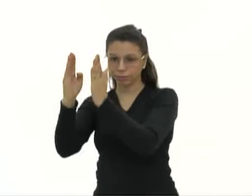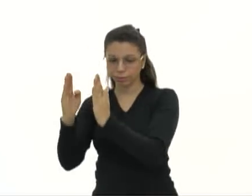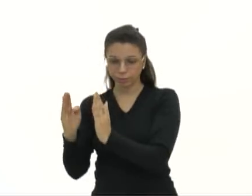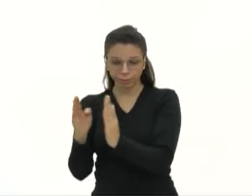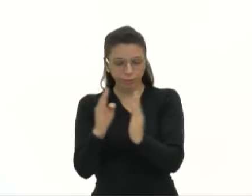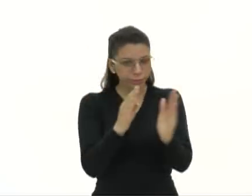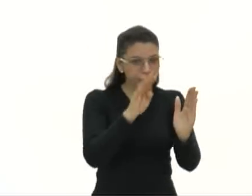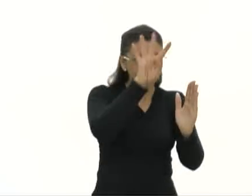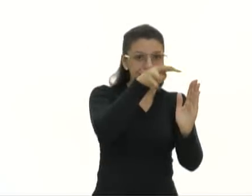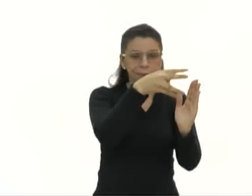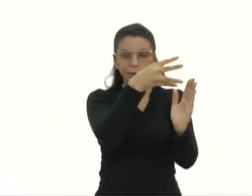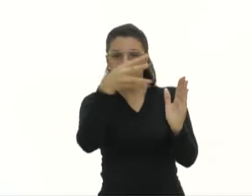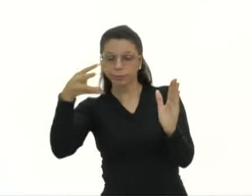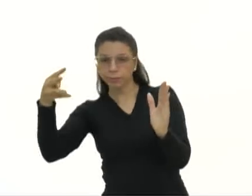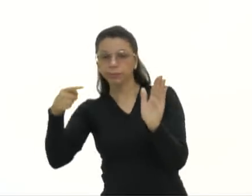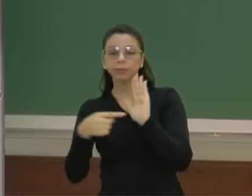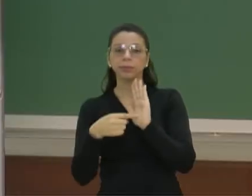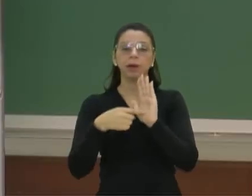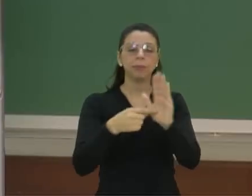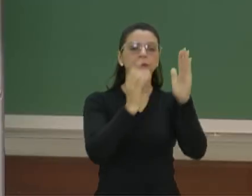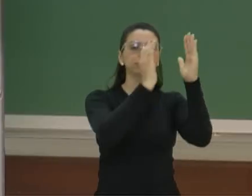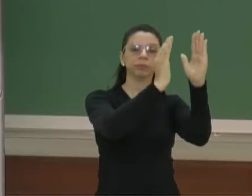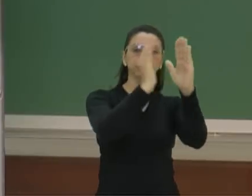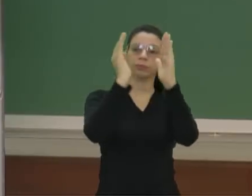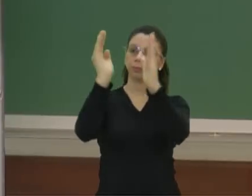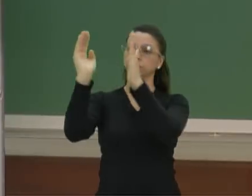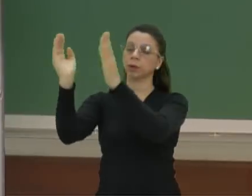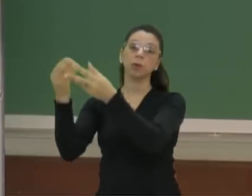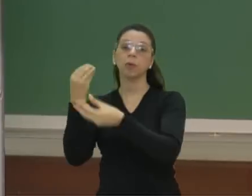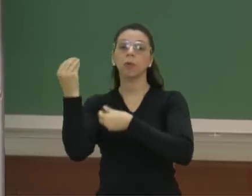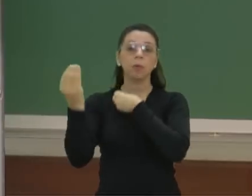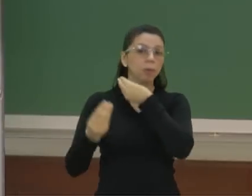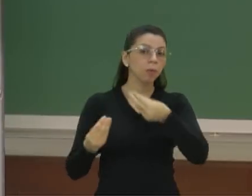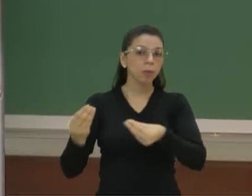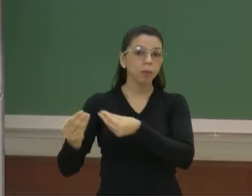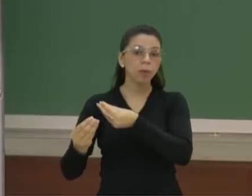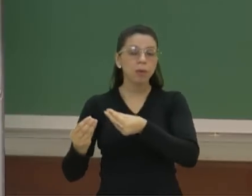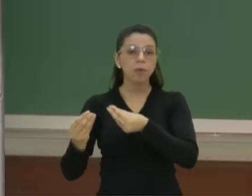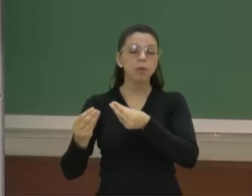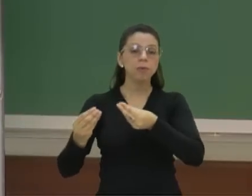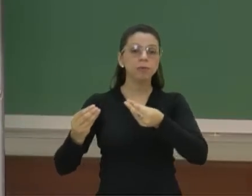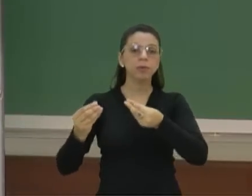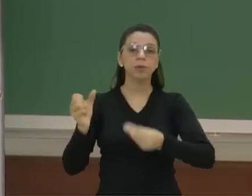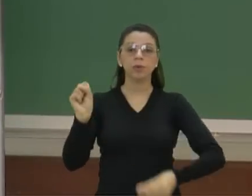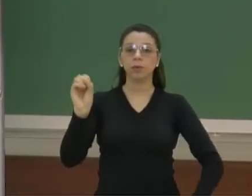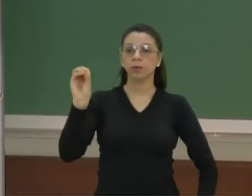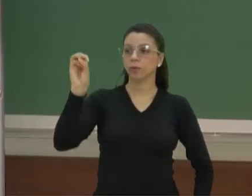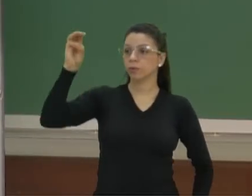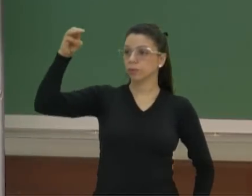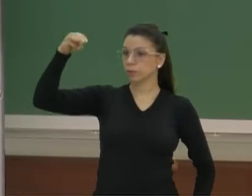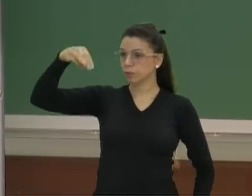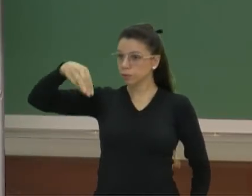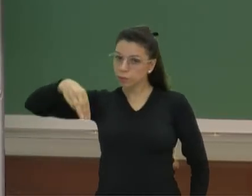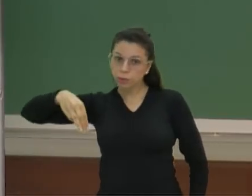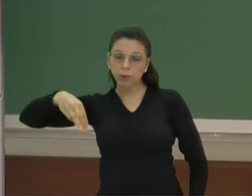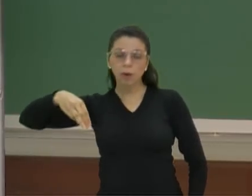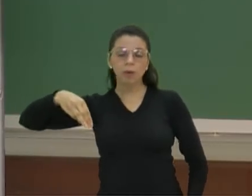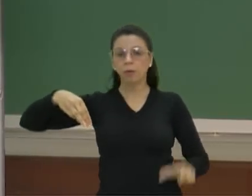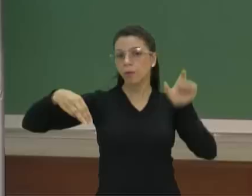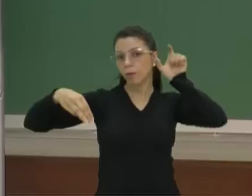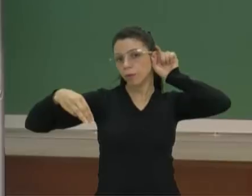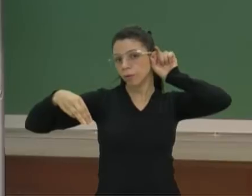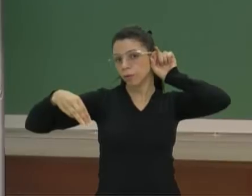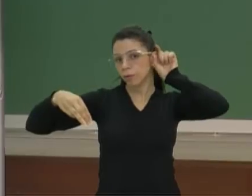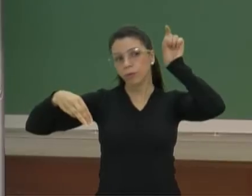copiaram na aula de hoje? Mostra uma sequência de como o som viaja do ambiente até ser interpretado pelo nosso